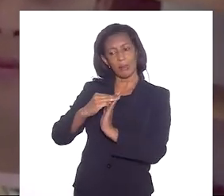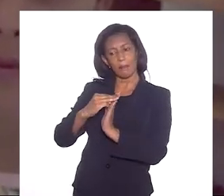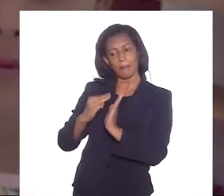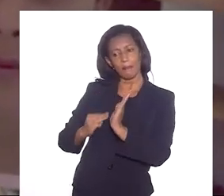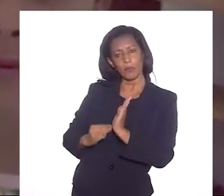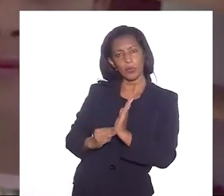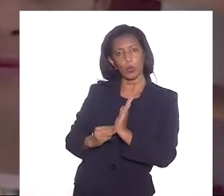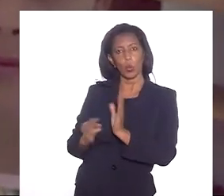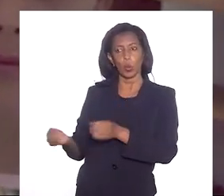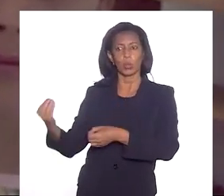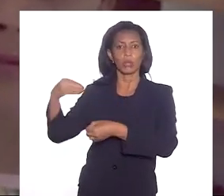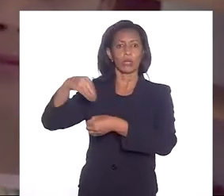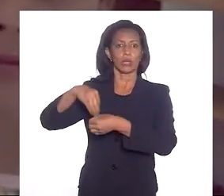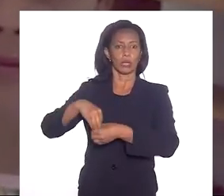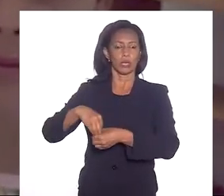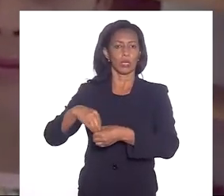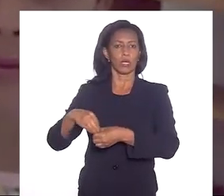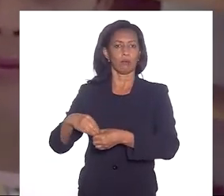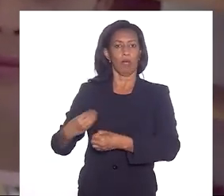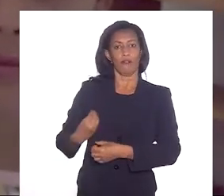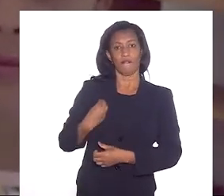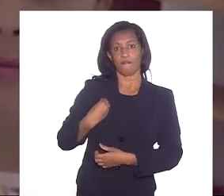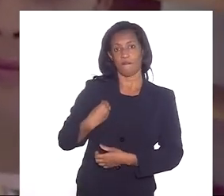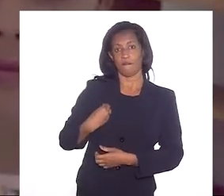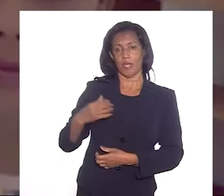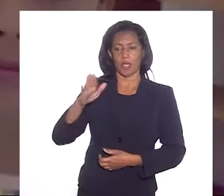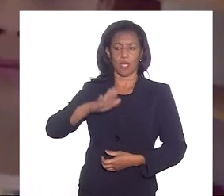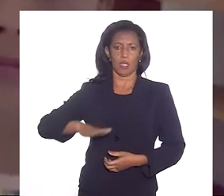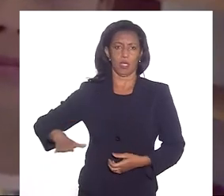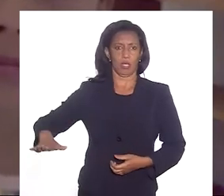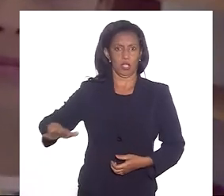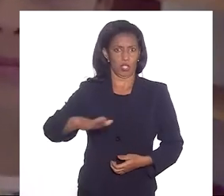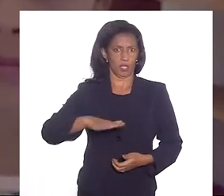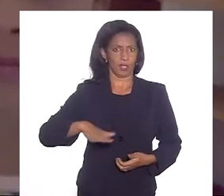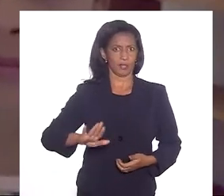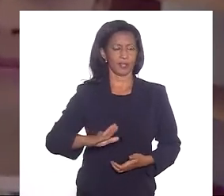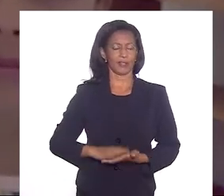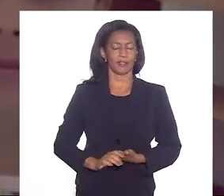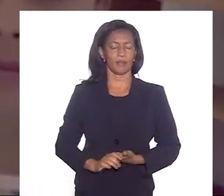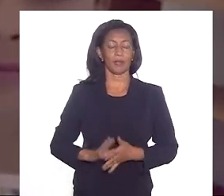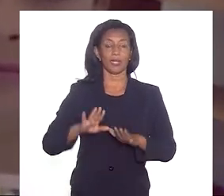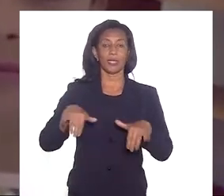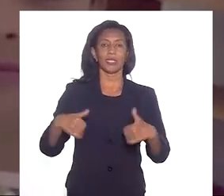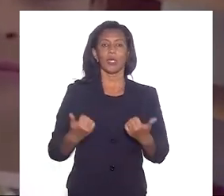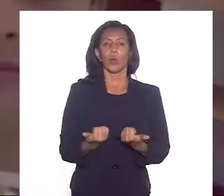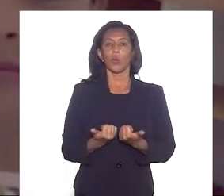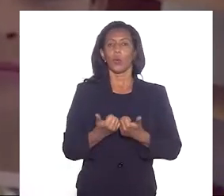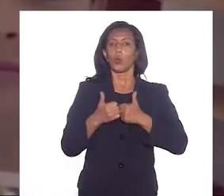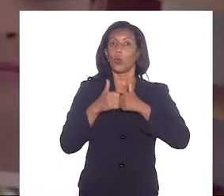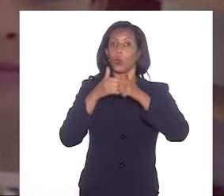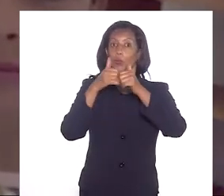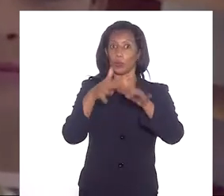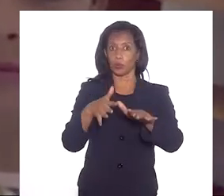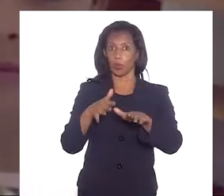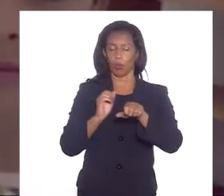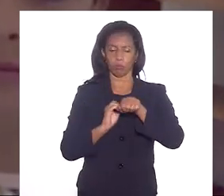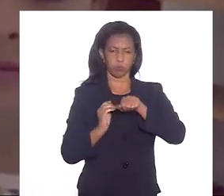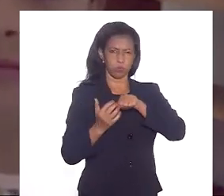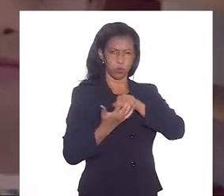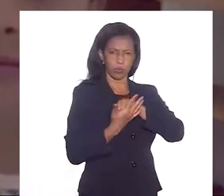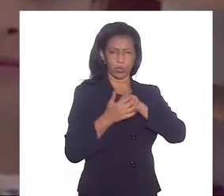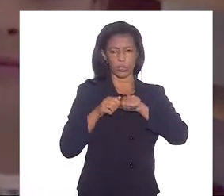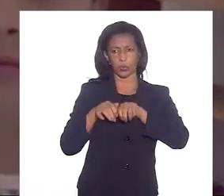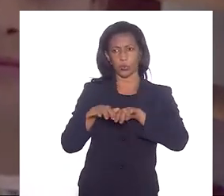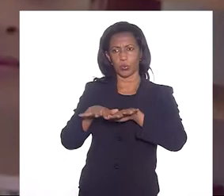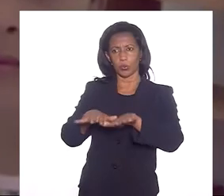que essa metodologia implementa na vida das crianças, tem muita simbologia. Então, quando começou a pandemia, e eu